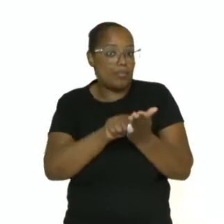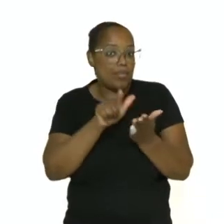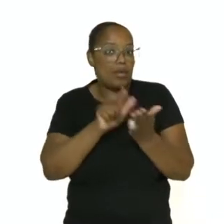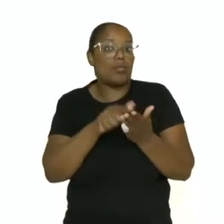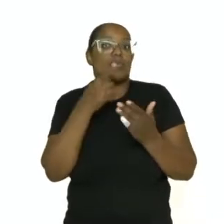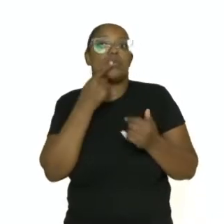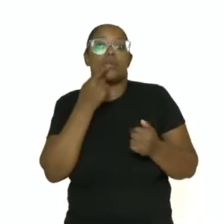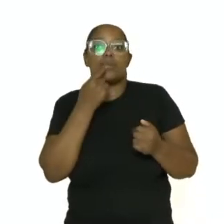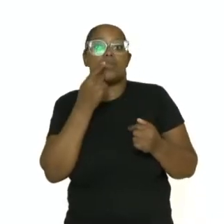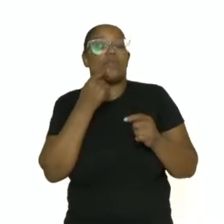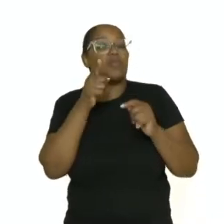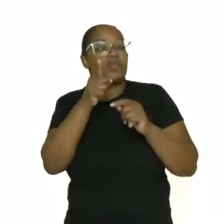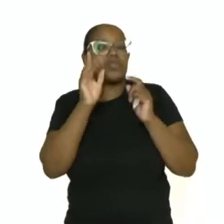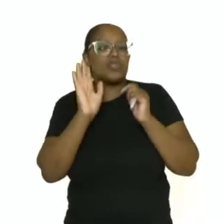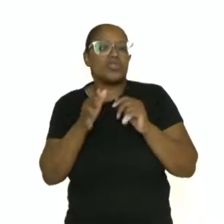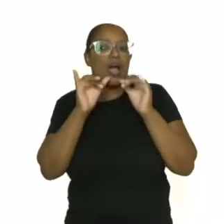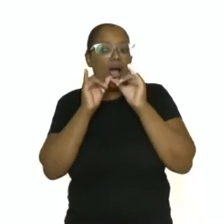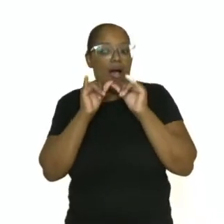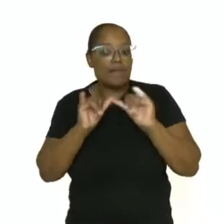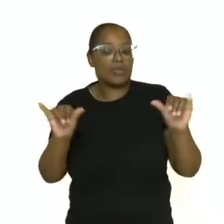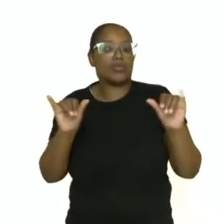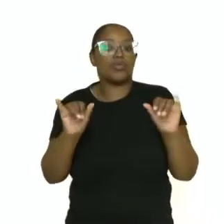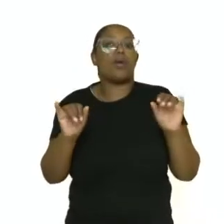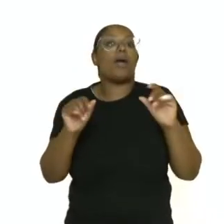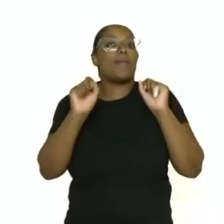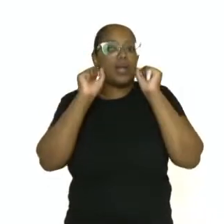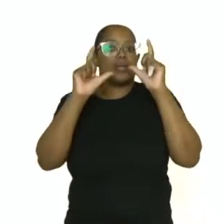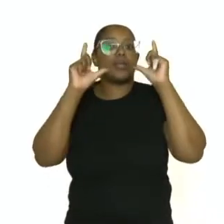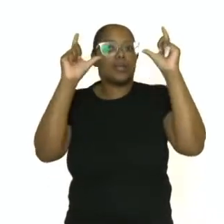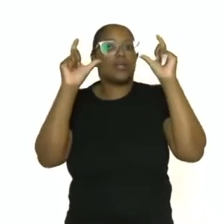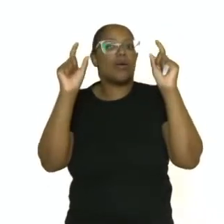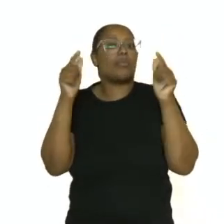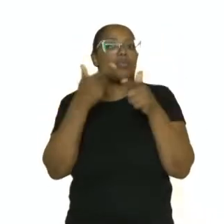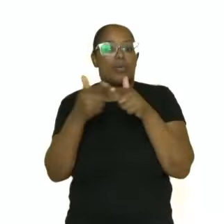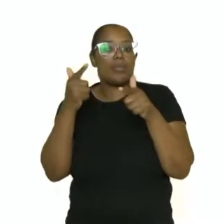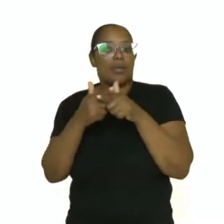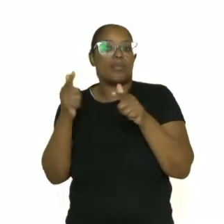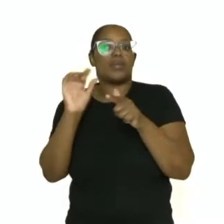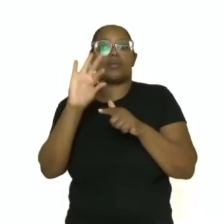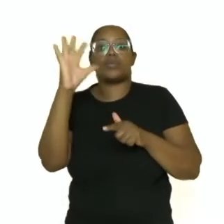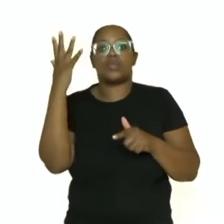antecipou, é exatamente chamar a atenção para o problema que estamos vivendo.